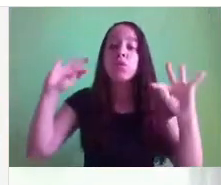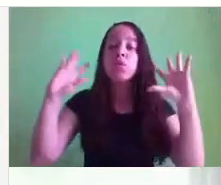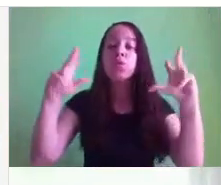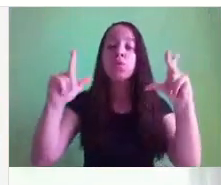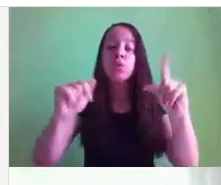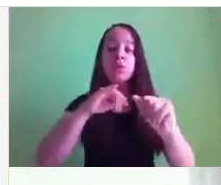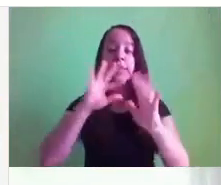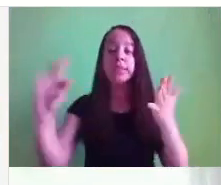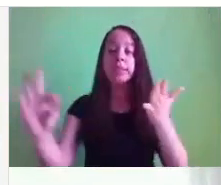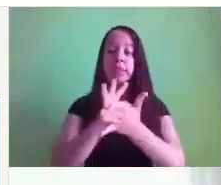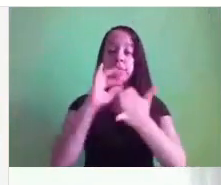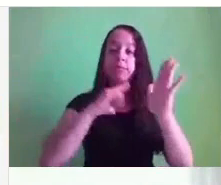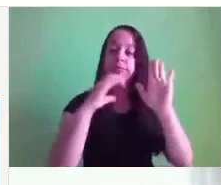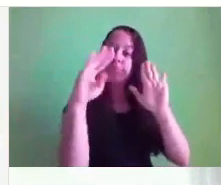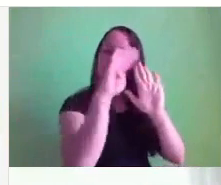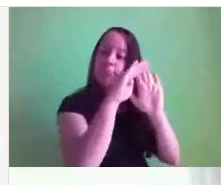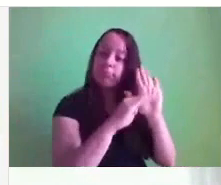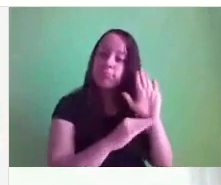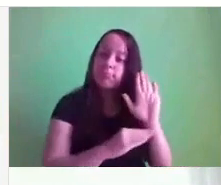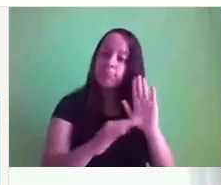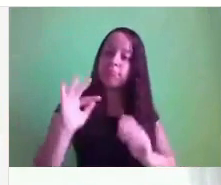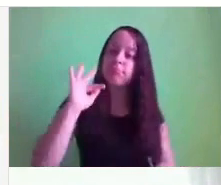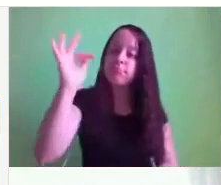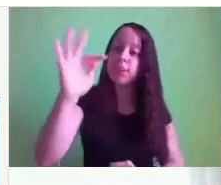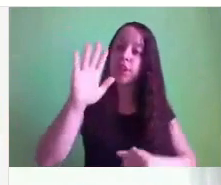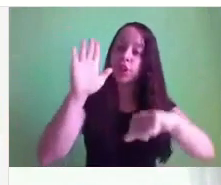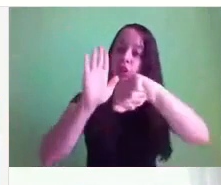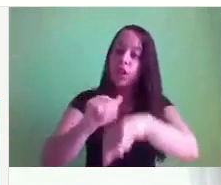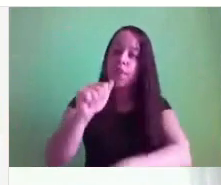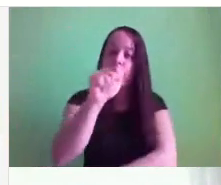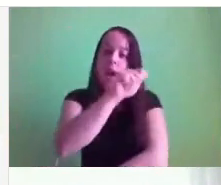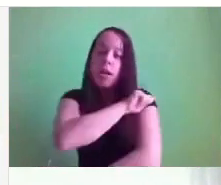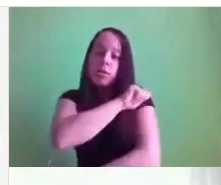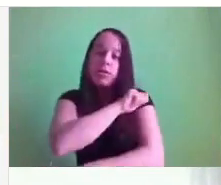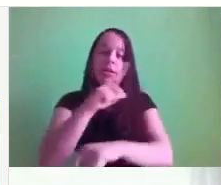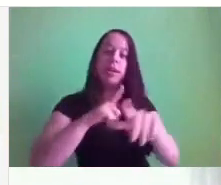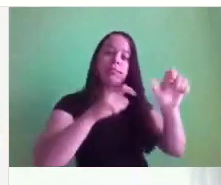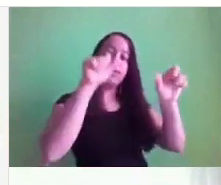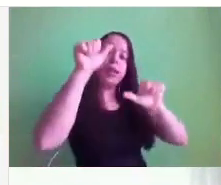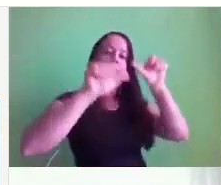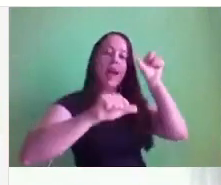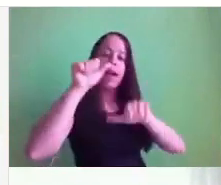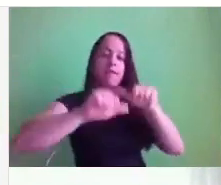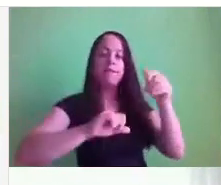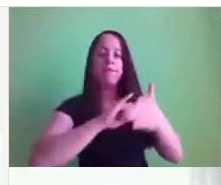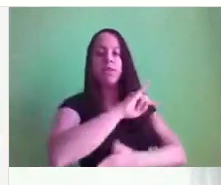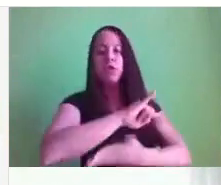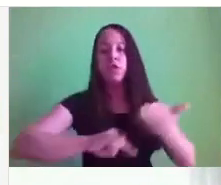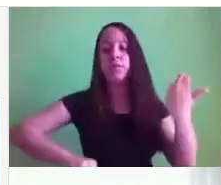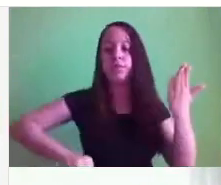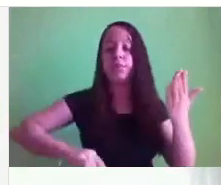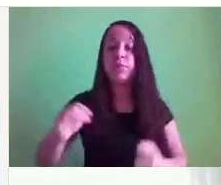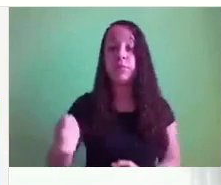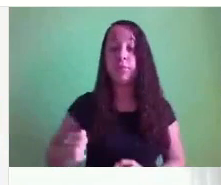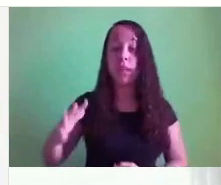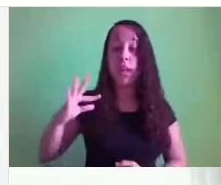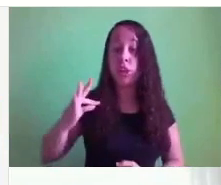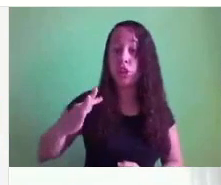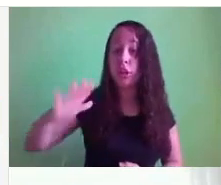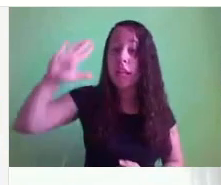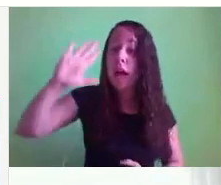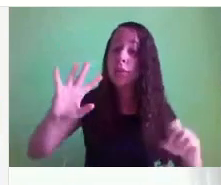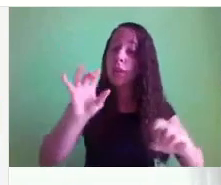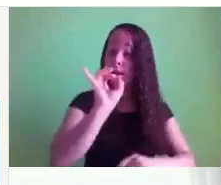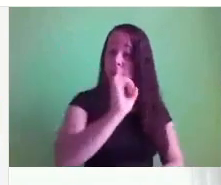convocados os estudantes para a realização da análise da documentação. Cada candidato recebeu um número para a